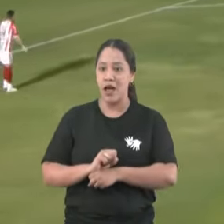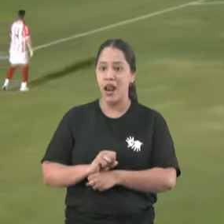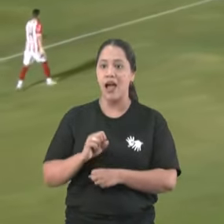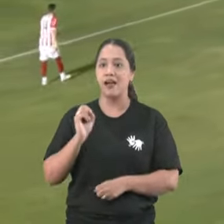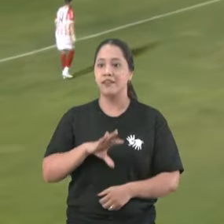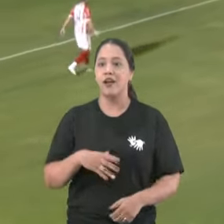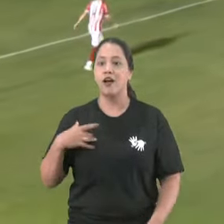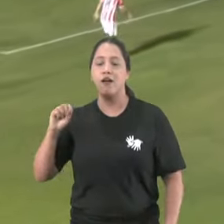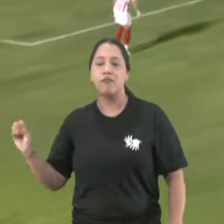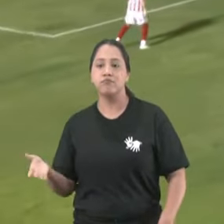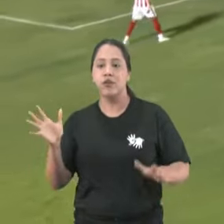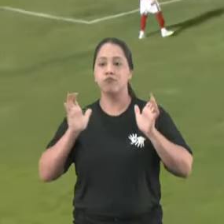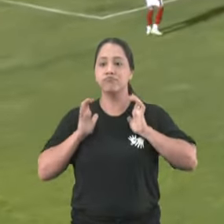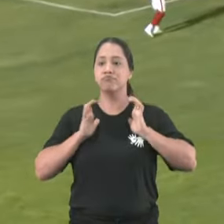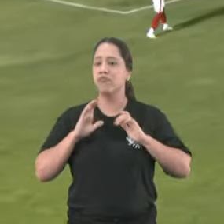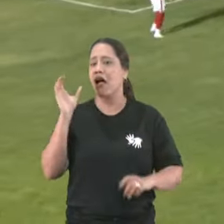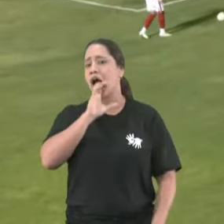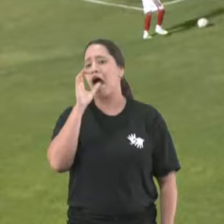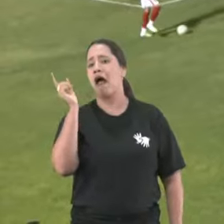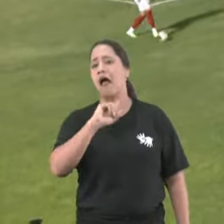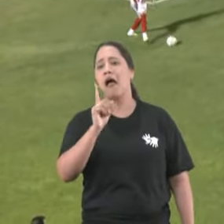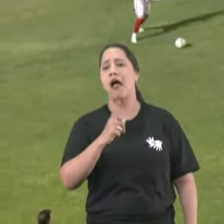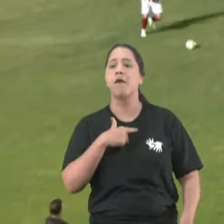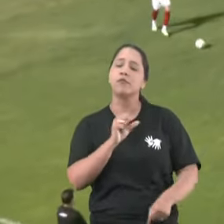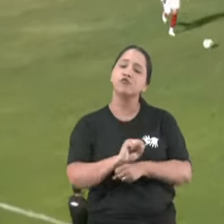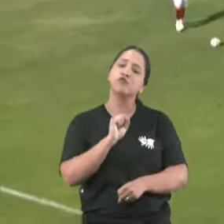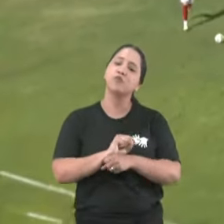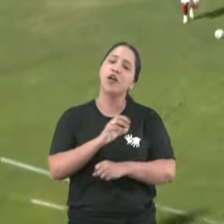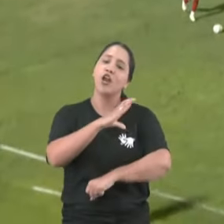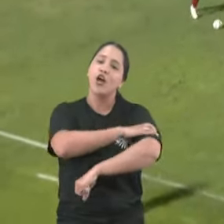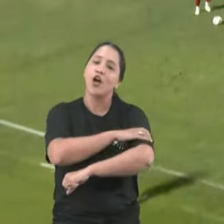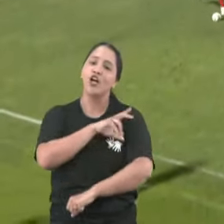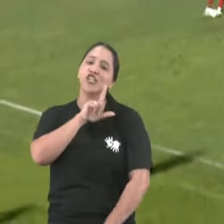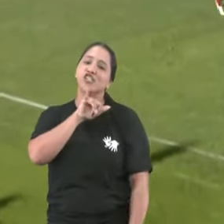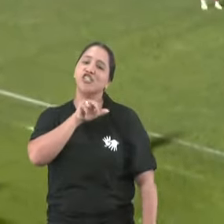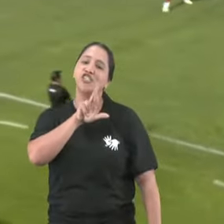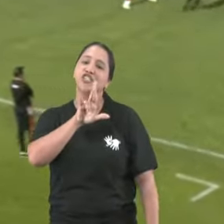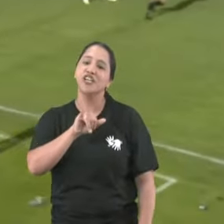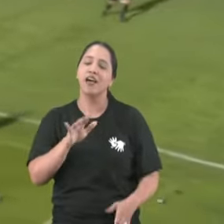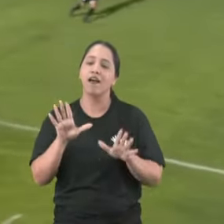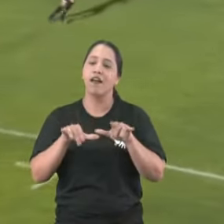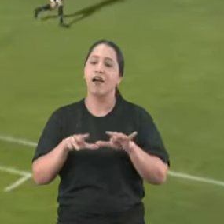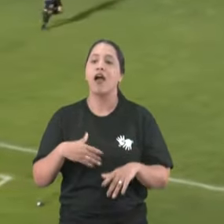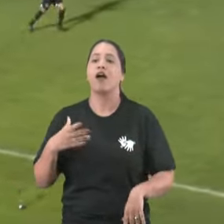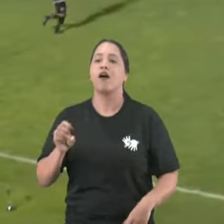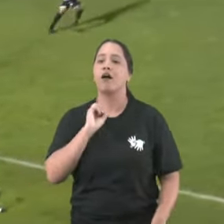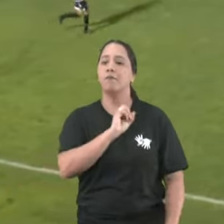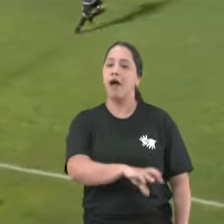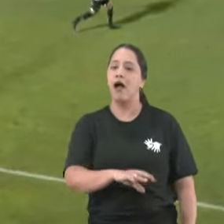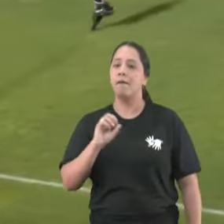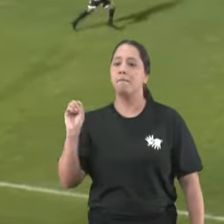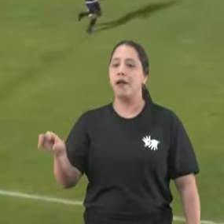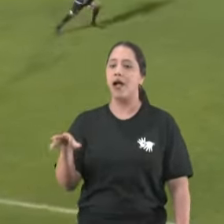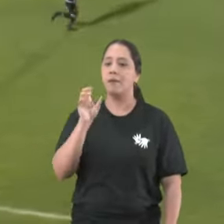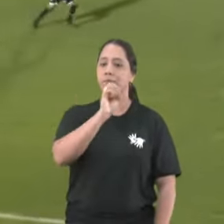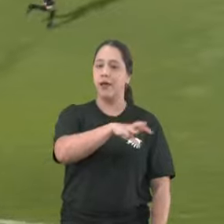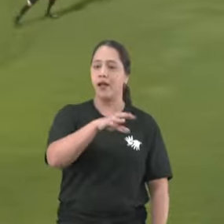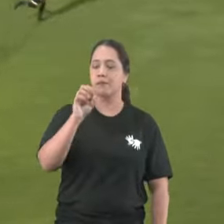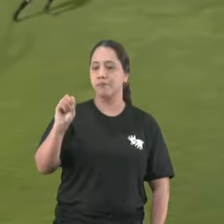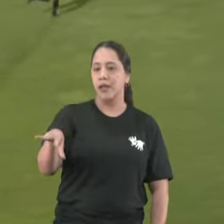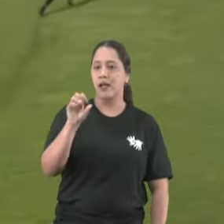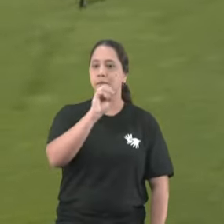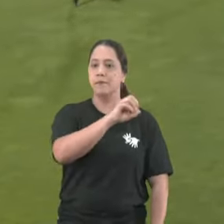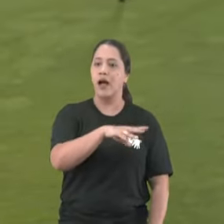Aí o Albino não tem tanta pressa, esperou a chegada do Didira. Agora sim ele põe ela em jogo. Simon chamando o